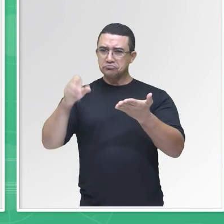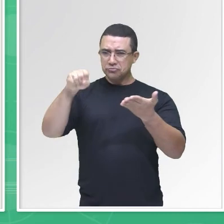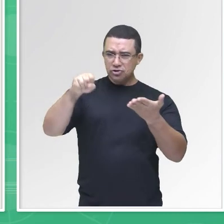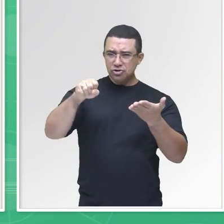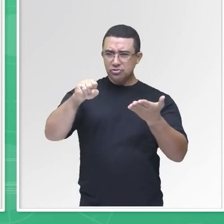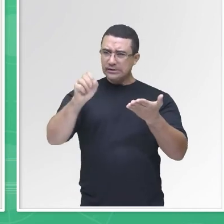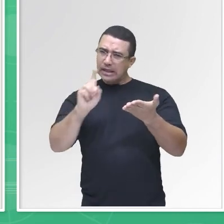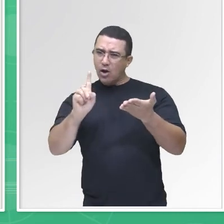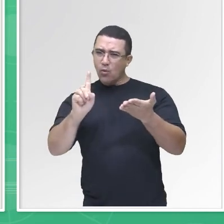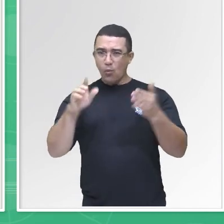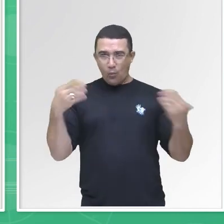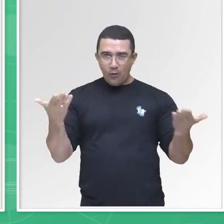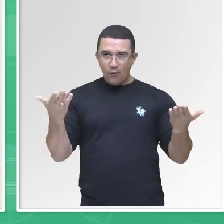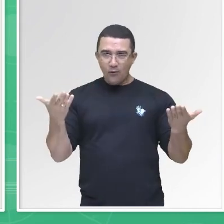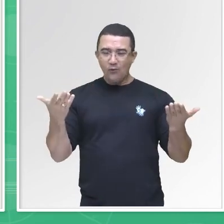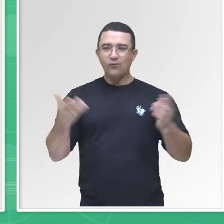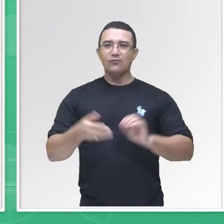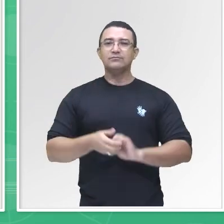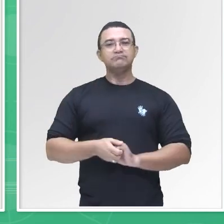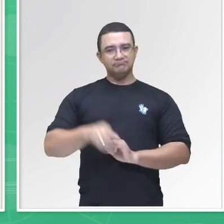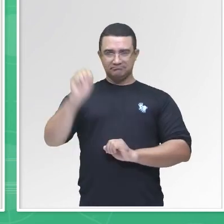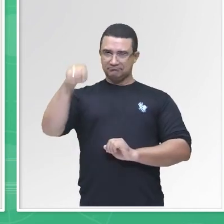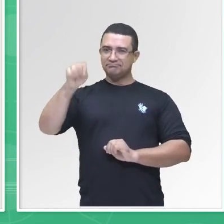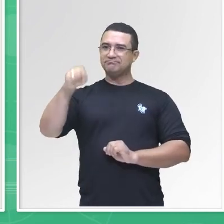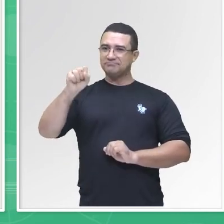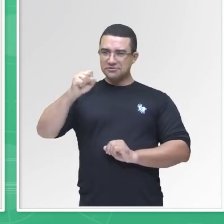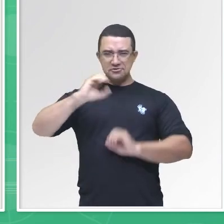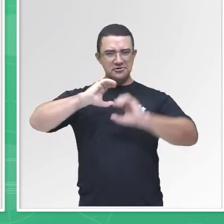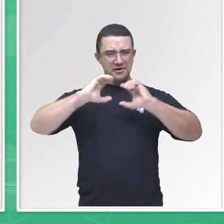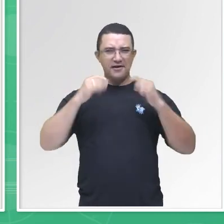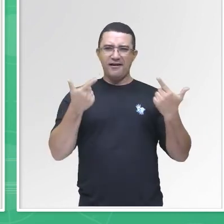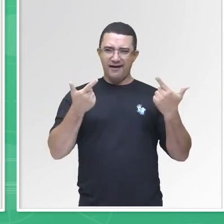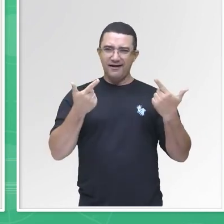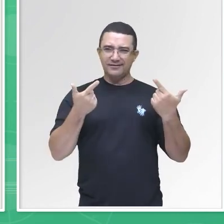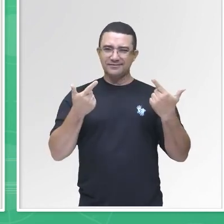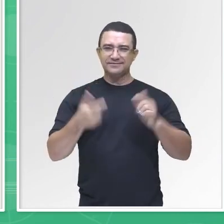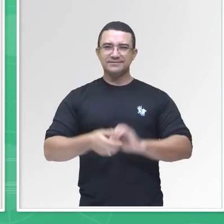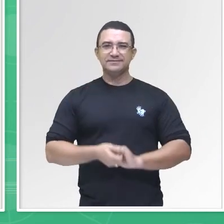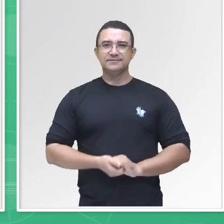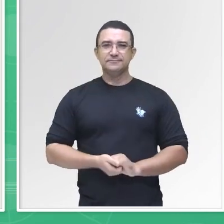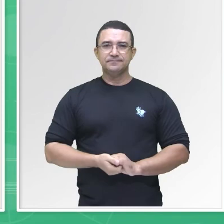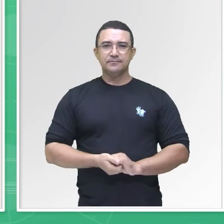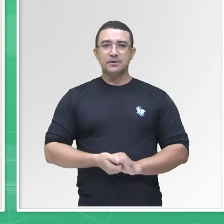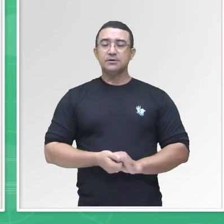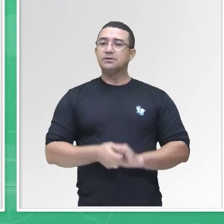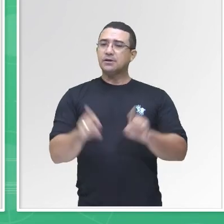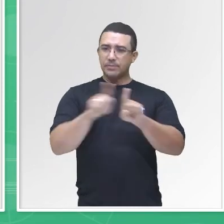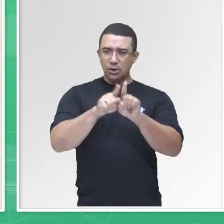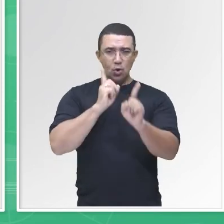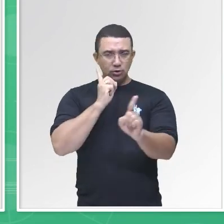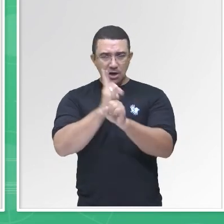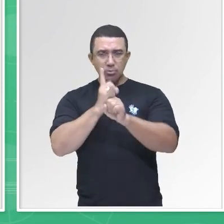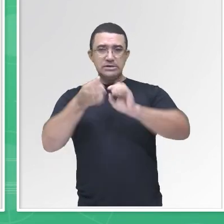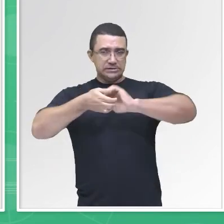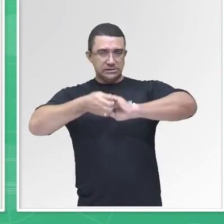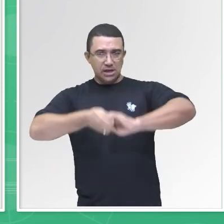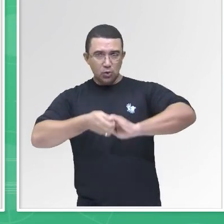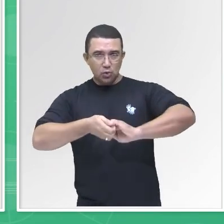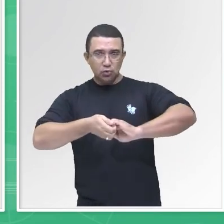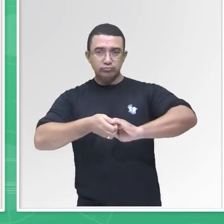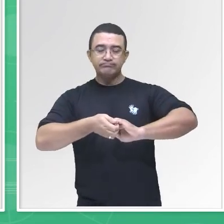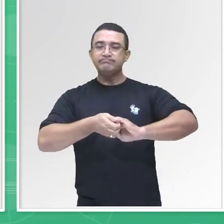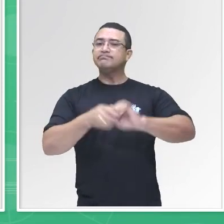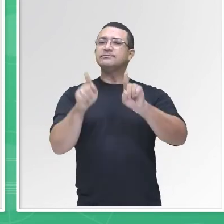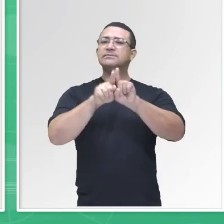pessoal? Sim ou não? Sim, claro. Vamos lá. Encontramos saludo. Encontramos também